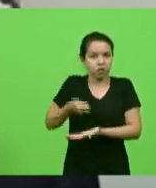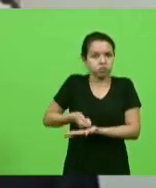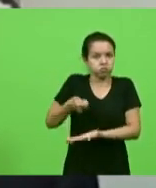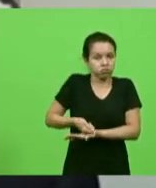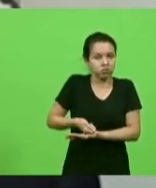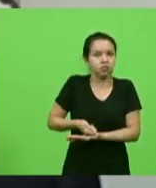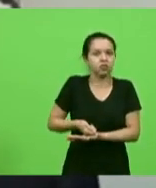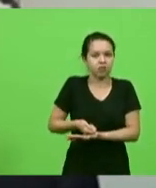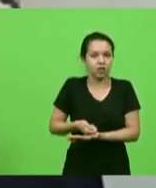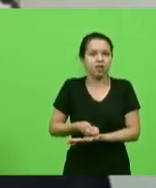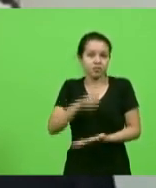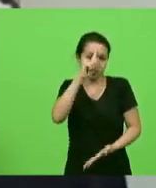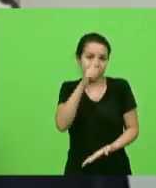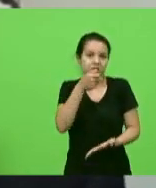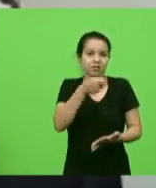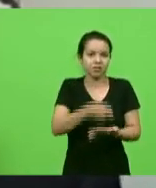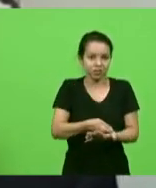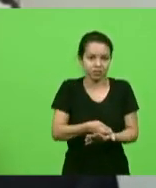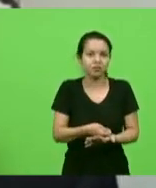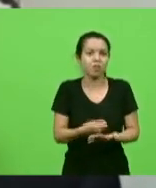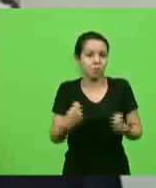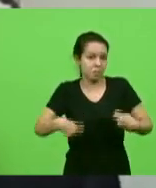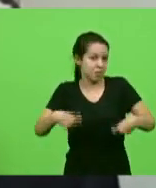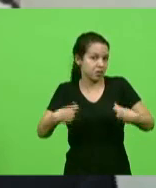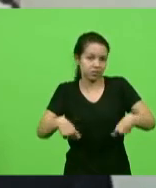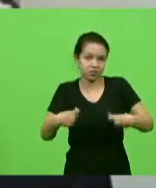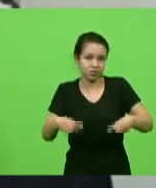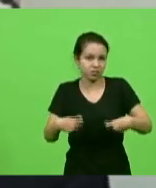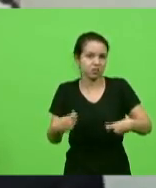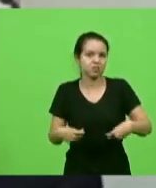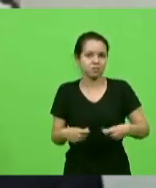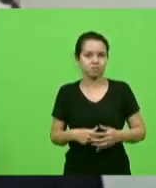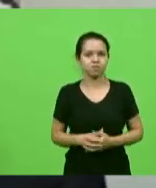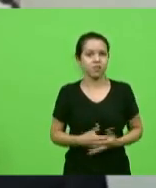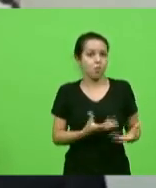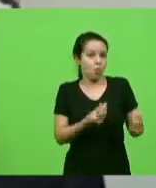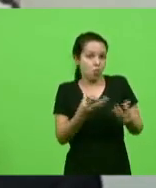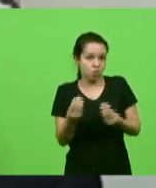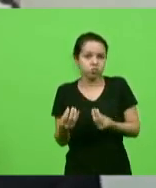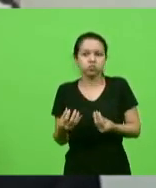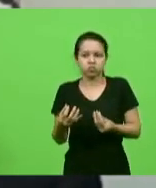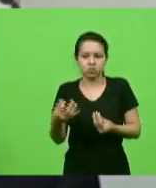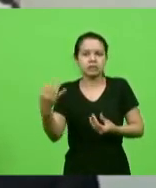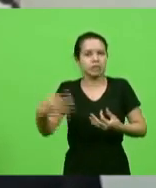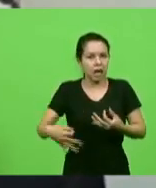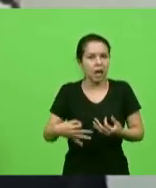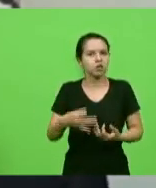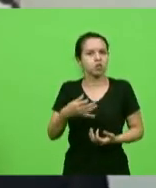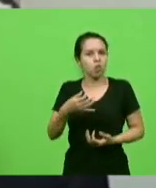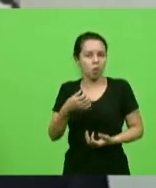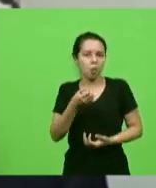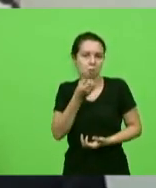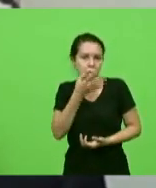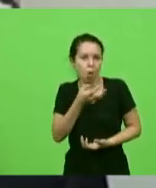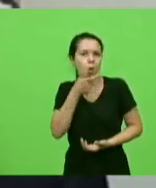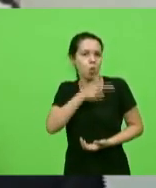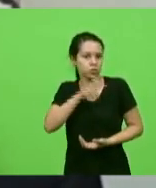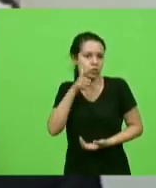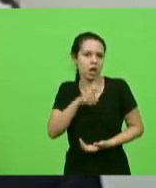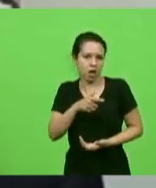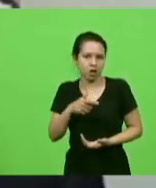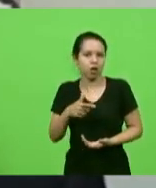de se tomarem decisões e que ocorreram inúmeros acertos e obviamente que alguns processos administrativos